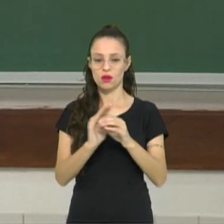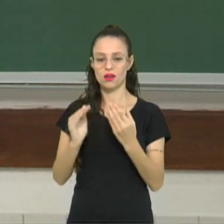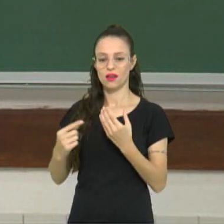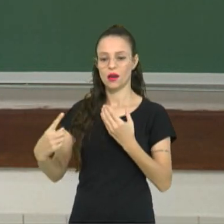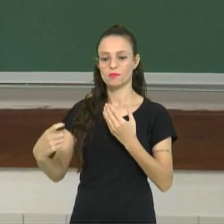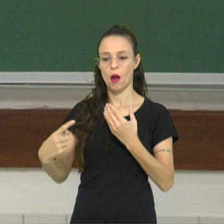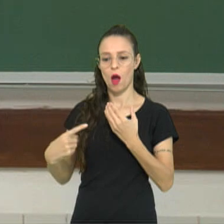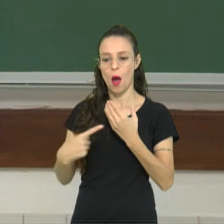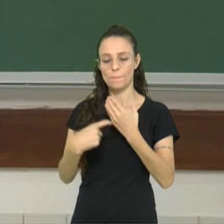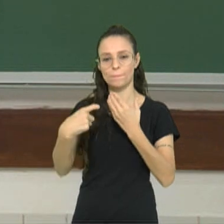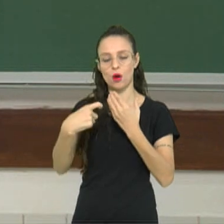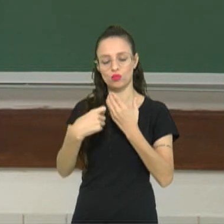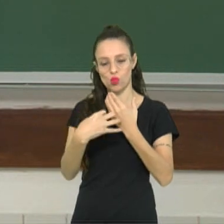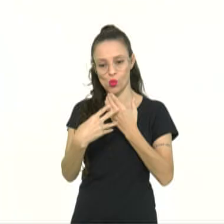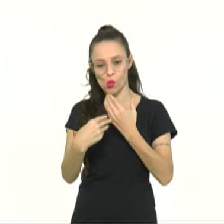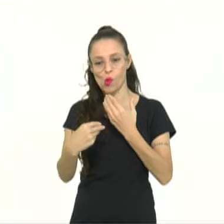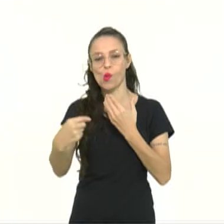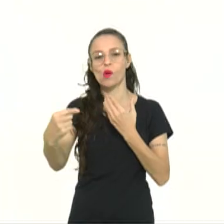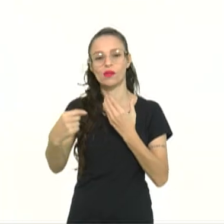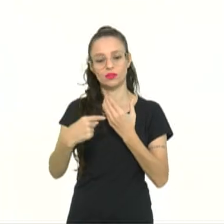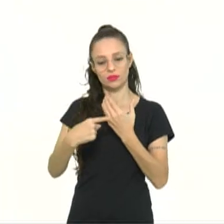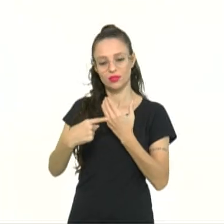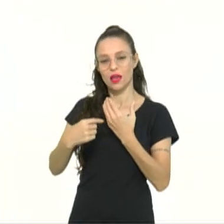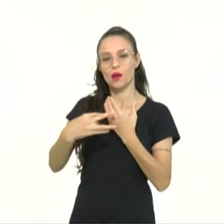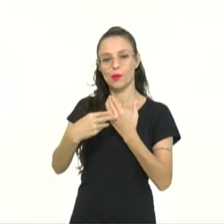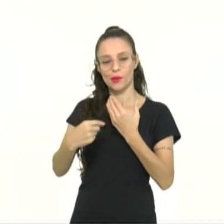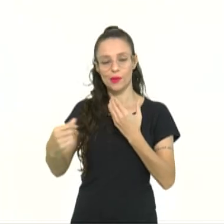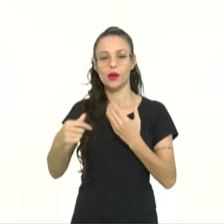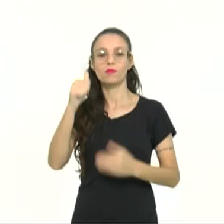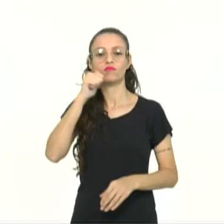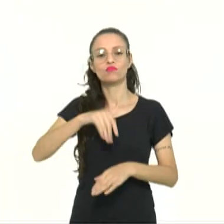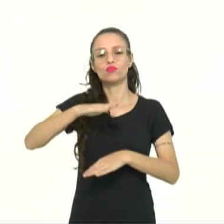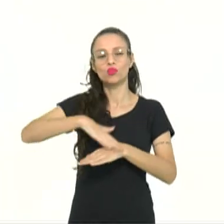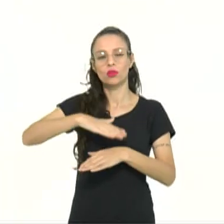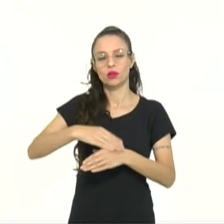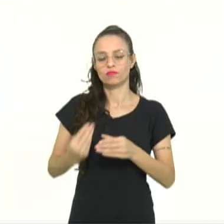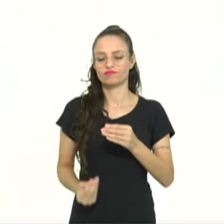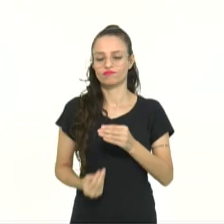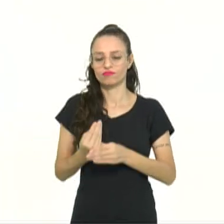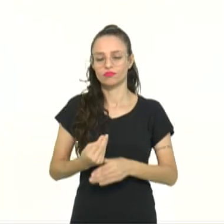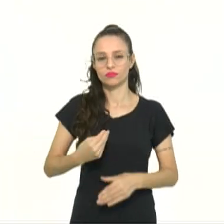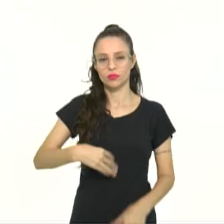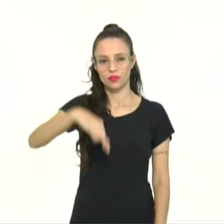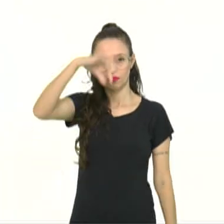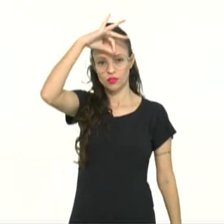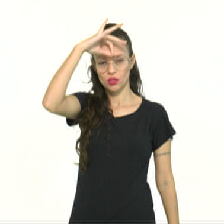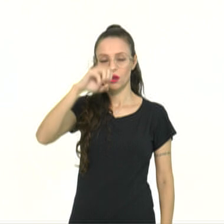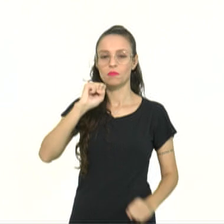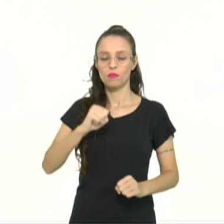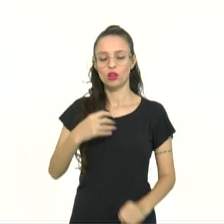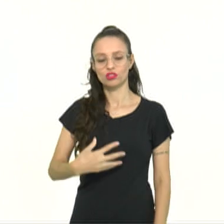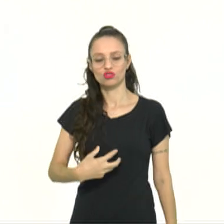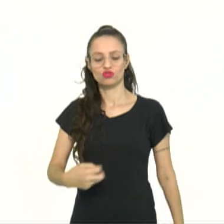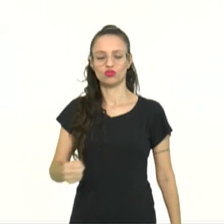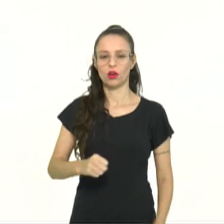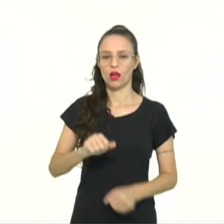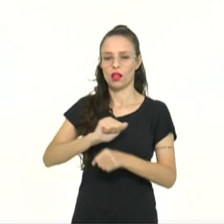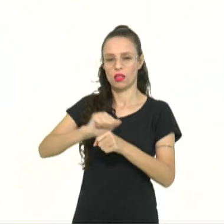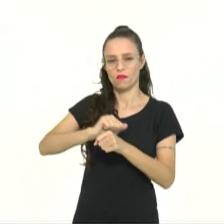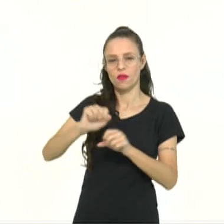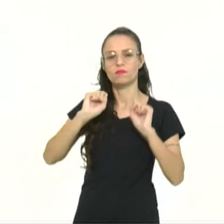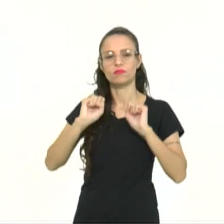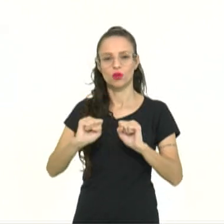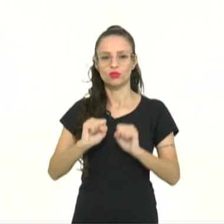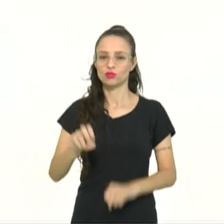fugindo, ele acaba sendo morto ali pelo espermicida. A mulher mesmo coloca ali no fundo da vagina, depois ela retira, pode lavar e tudo mais. E